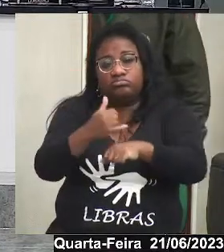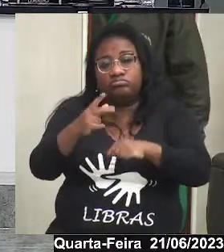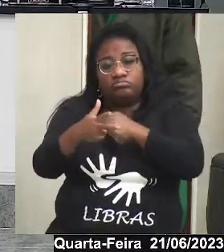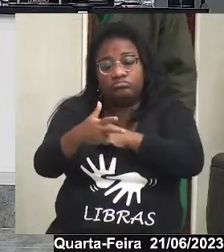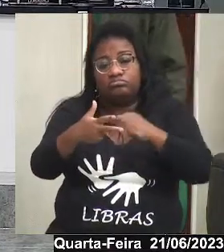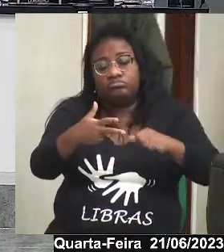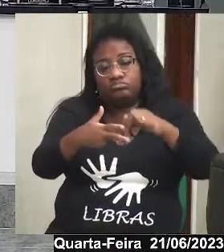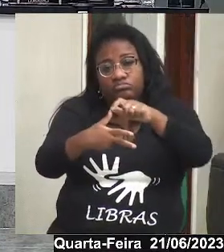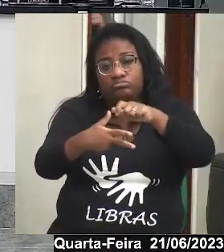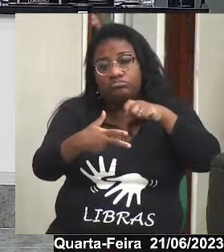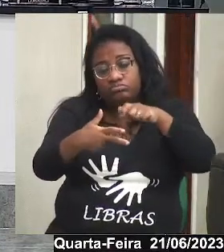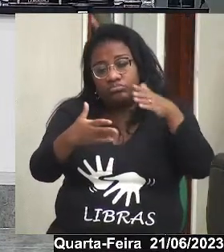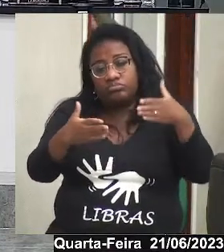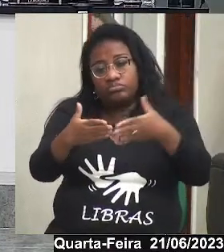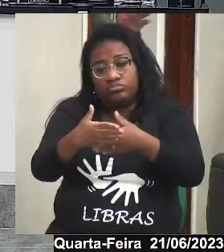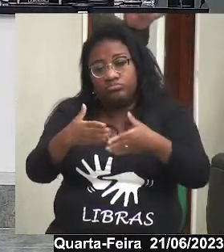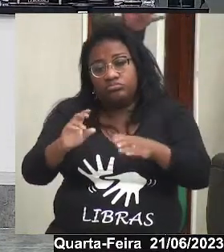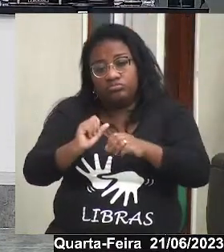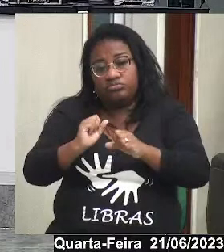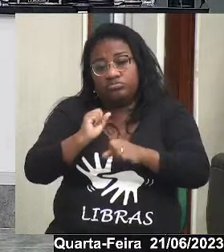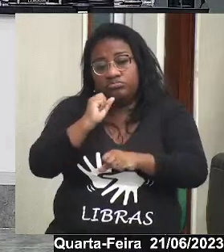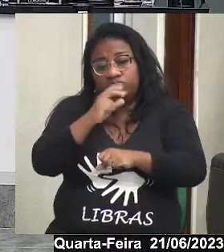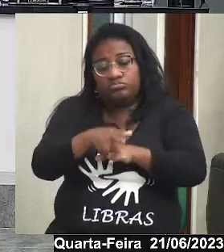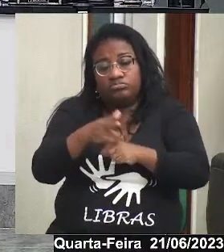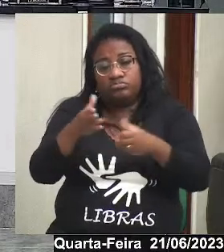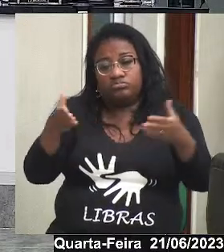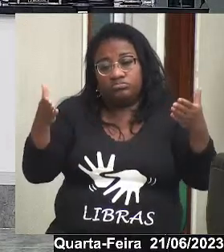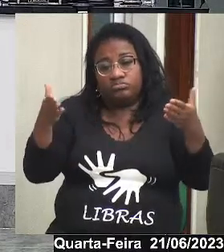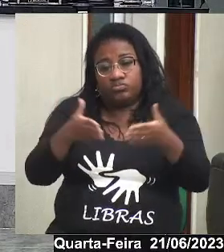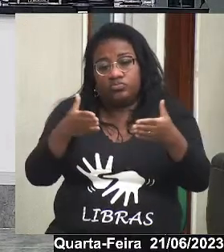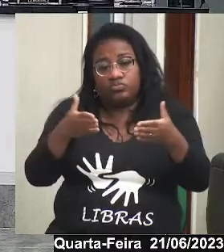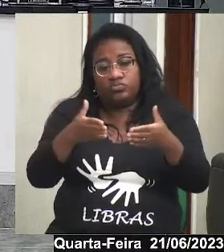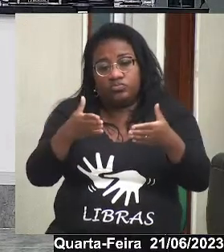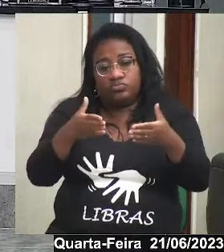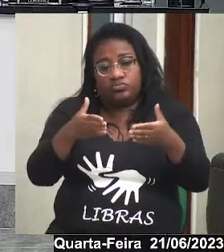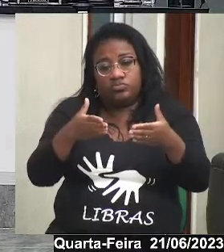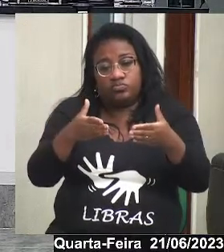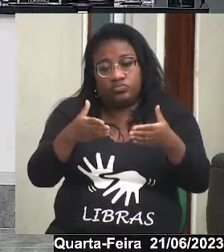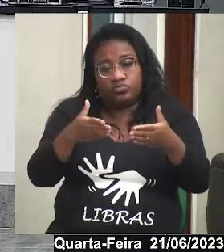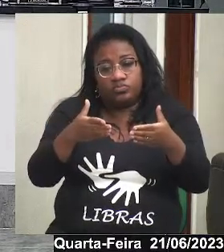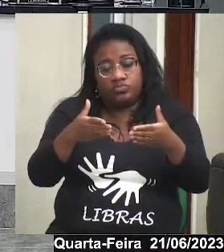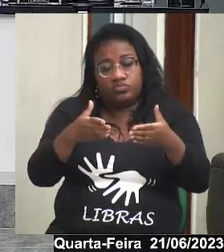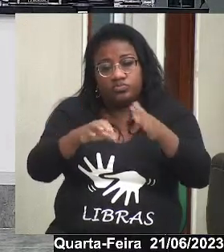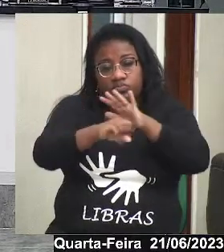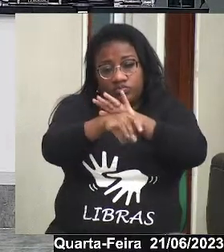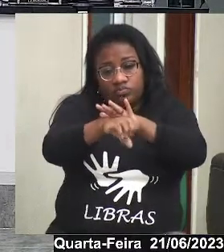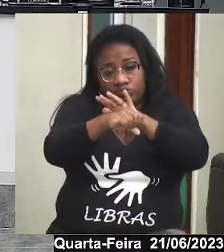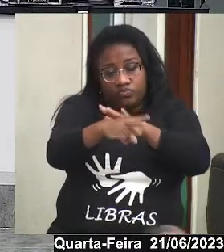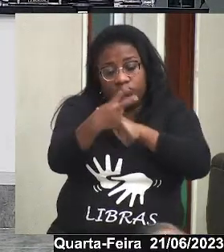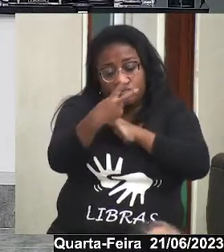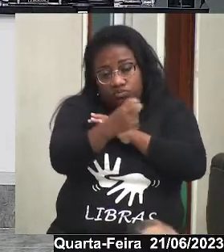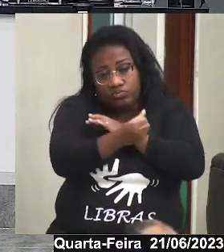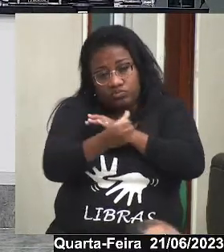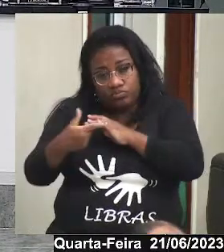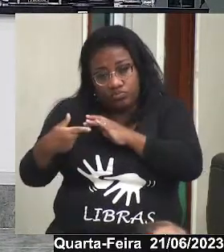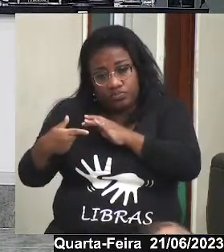Executivo Municipal que seja feito um estudo para que o restaurante popular da cidade se torne um bom prato.